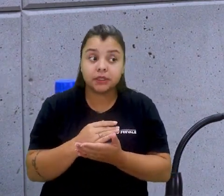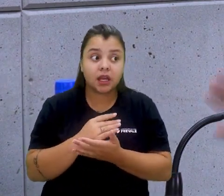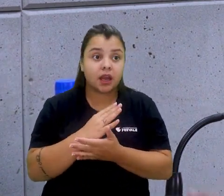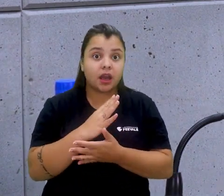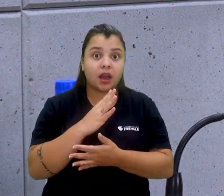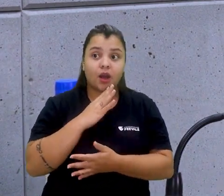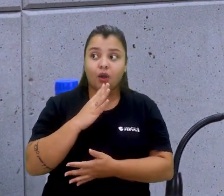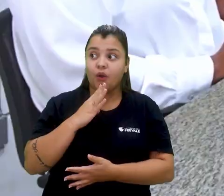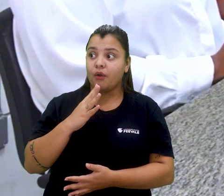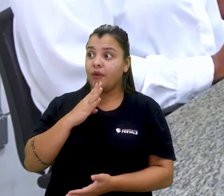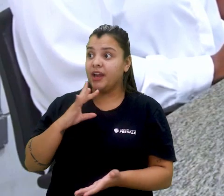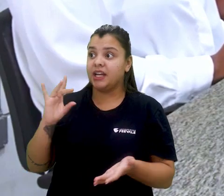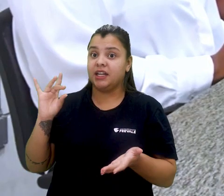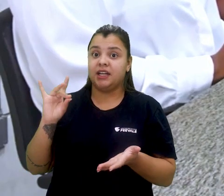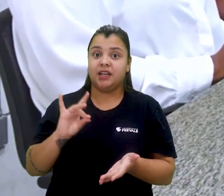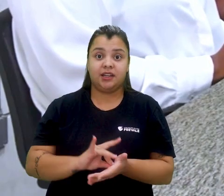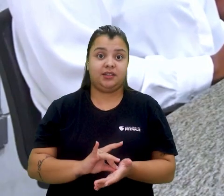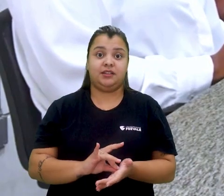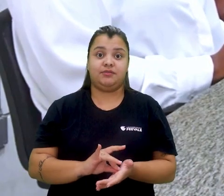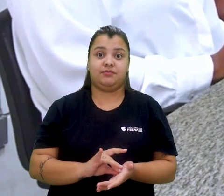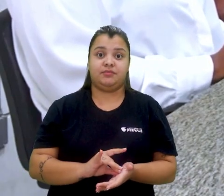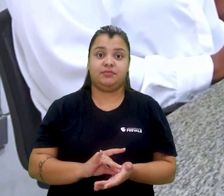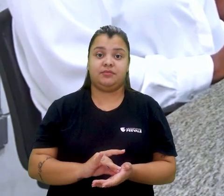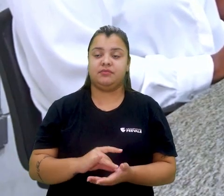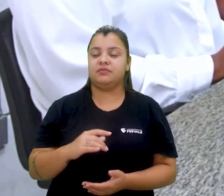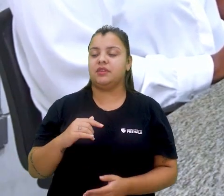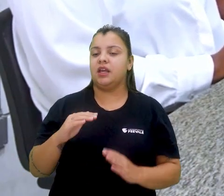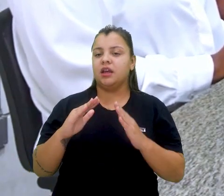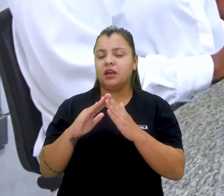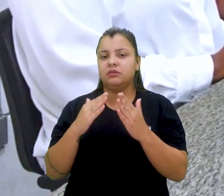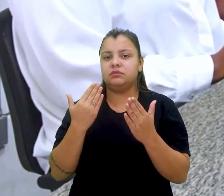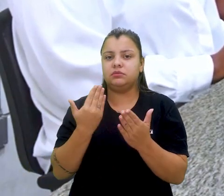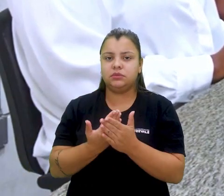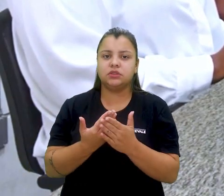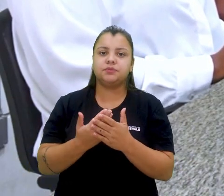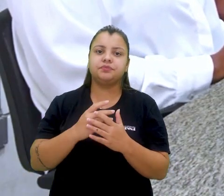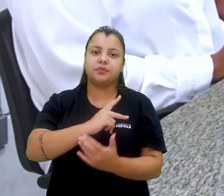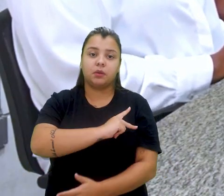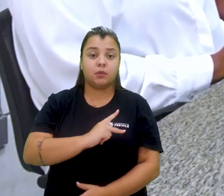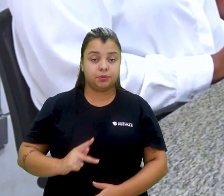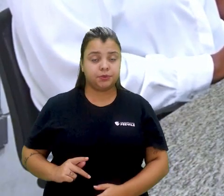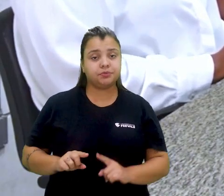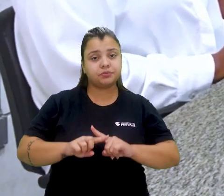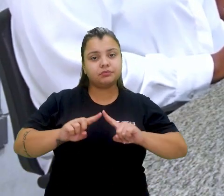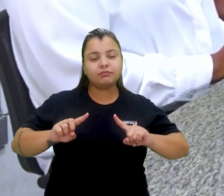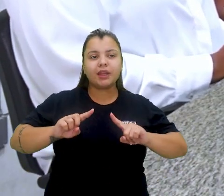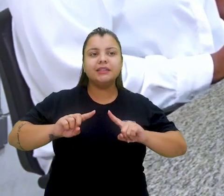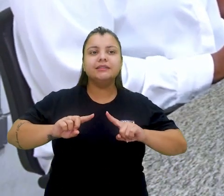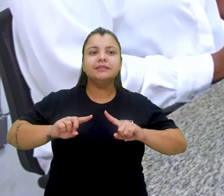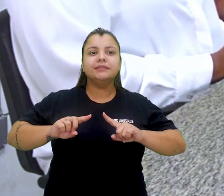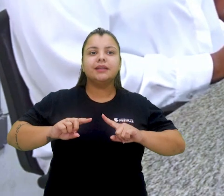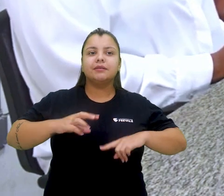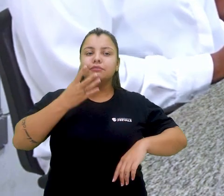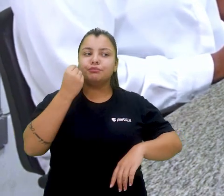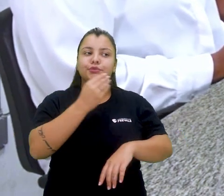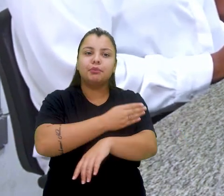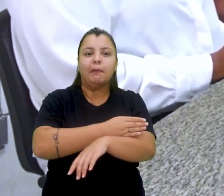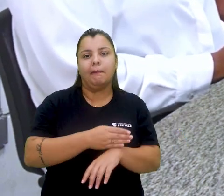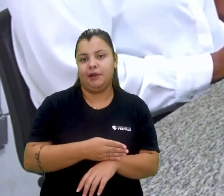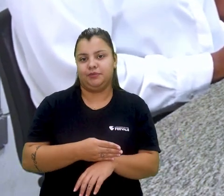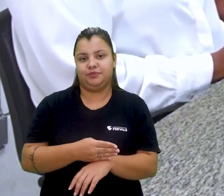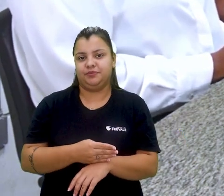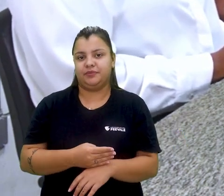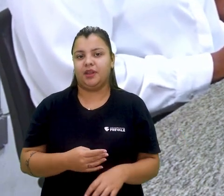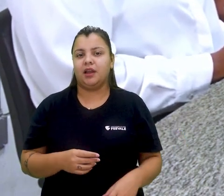que rompeu assim rompeu é era um colégio apesar de ser público ele era um colégio muito branco por estar ali dentro daquele